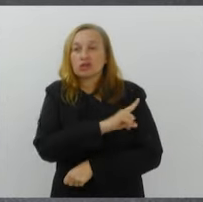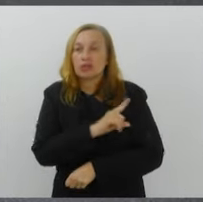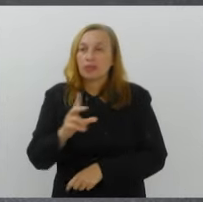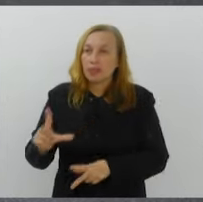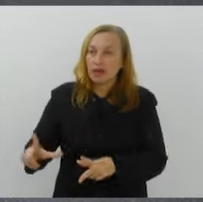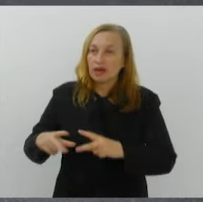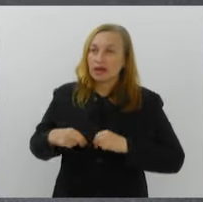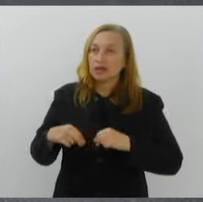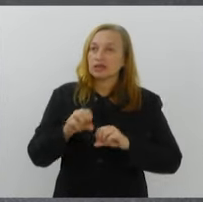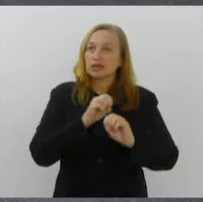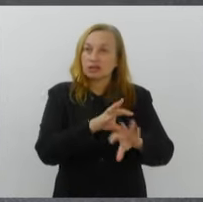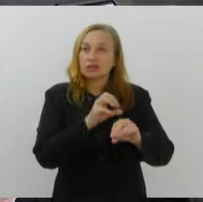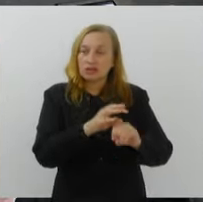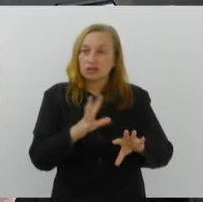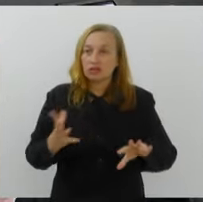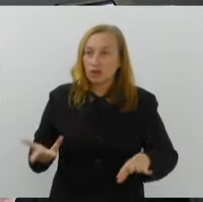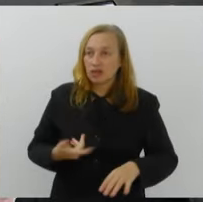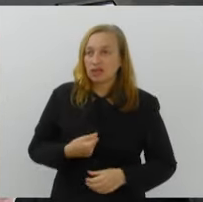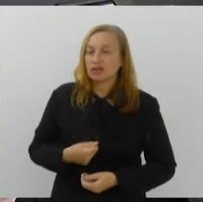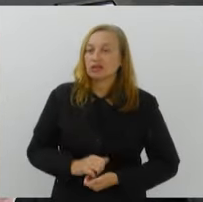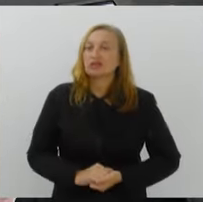ter educação de qualidade.